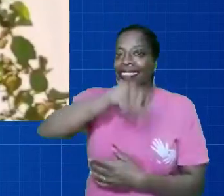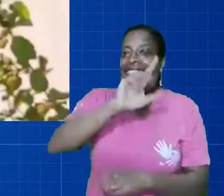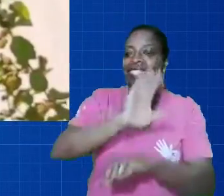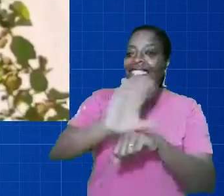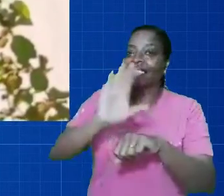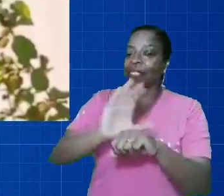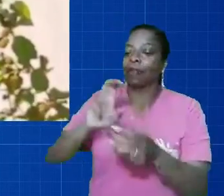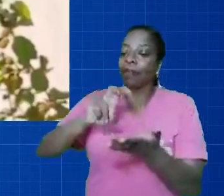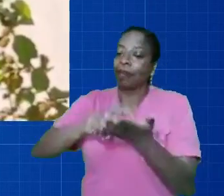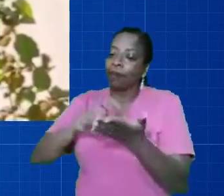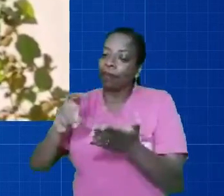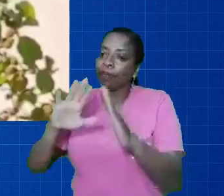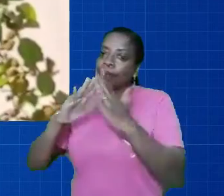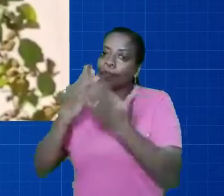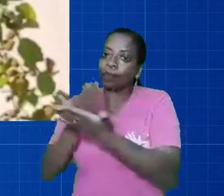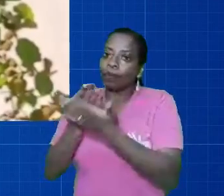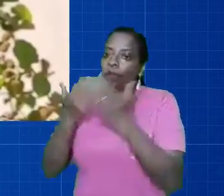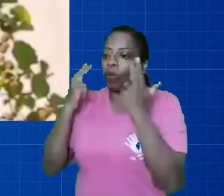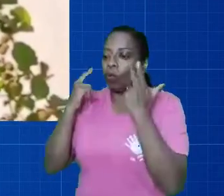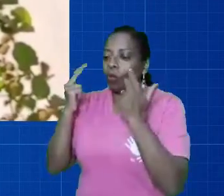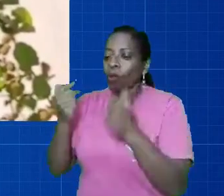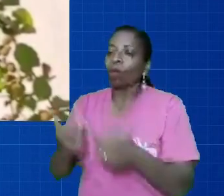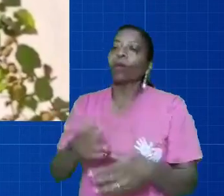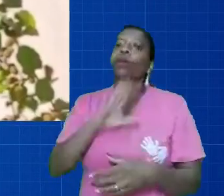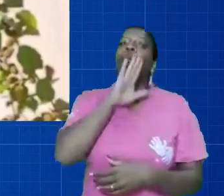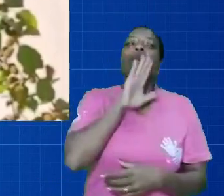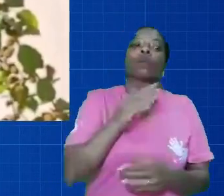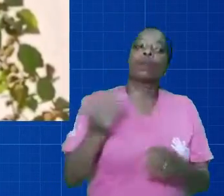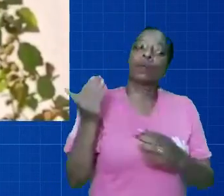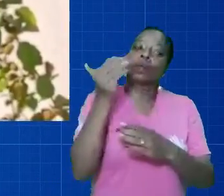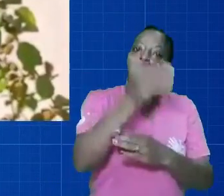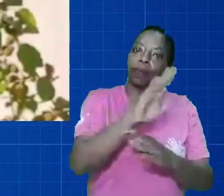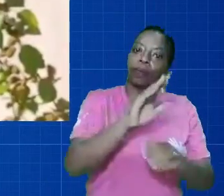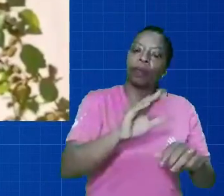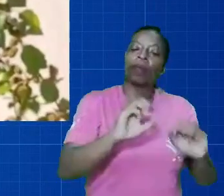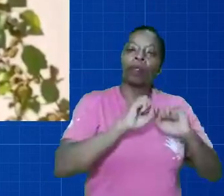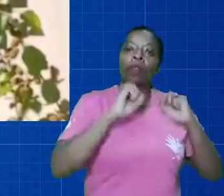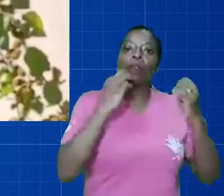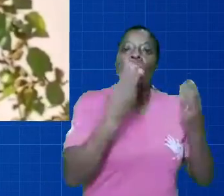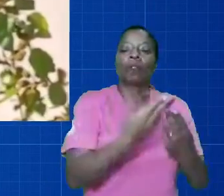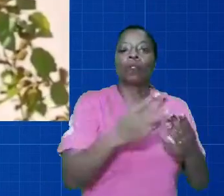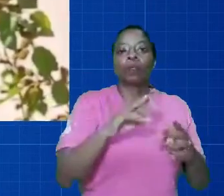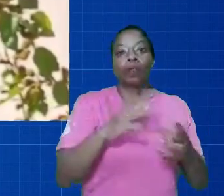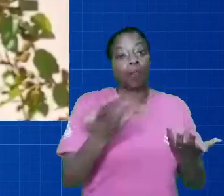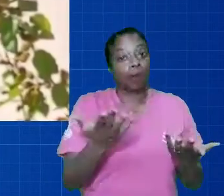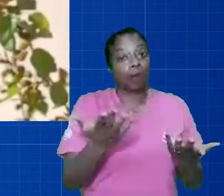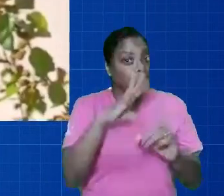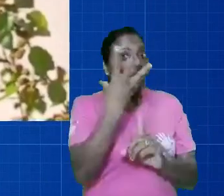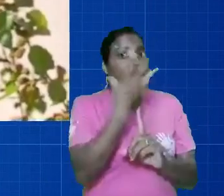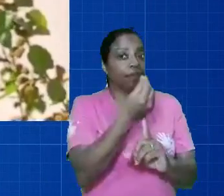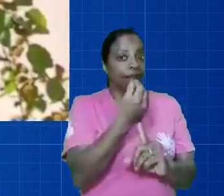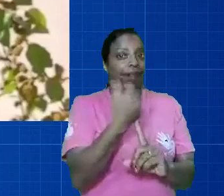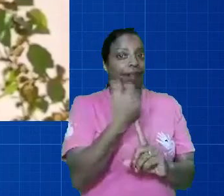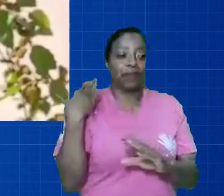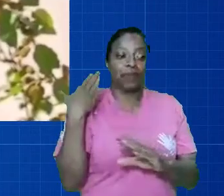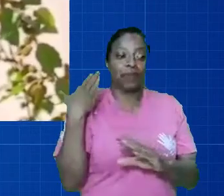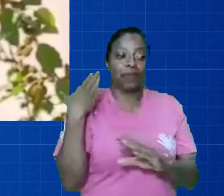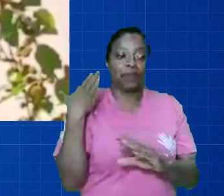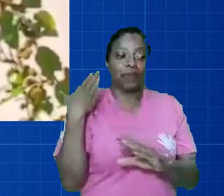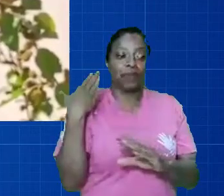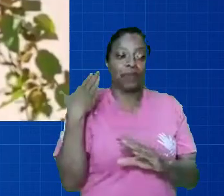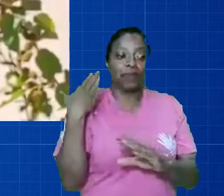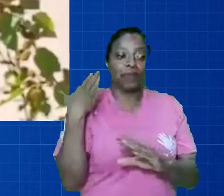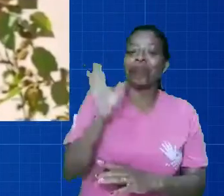tarde. Então minha mãe me permitia que eu fosse. Então isso assim foi muito significativo na construção da minha infância,